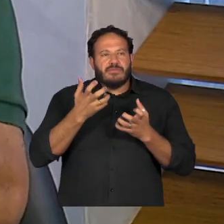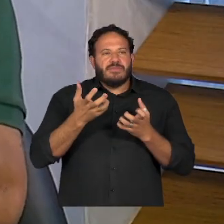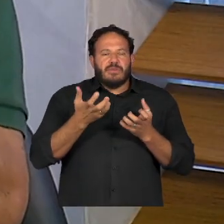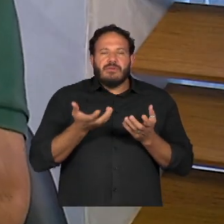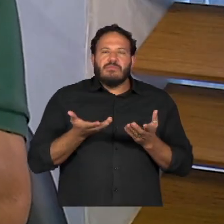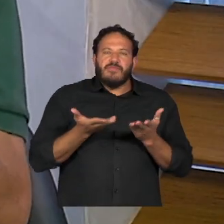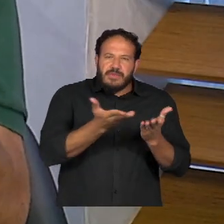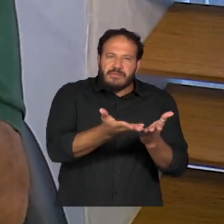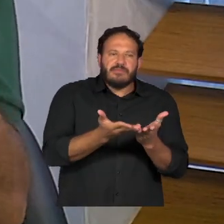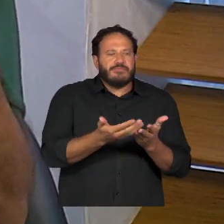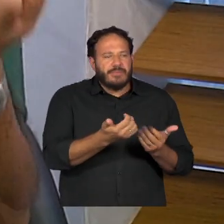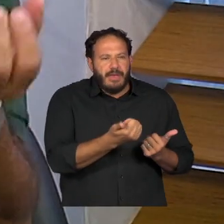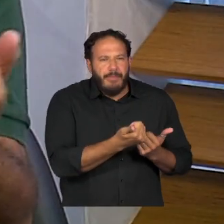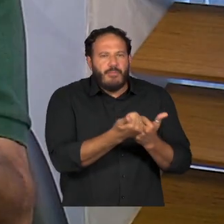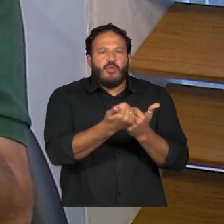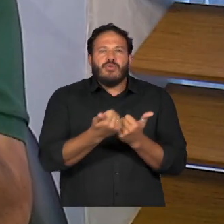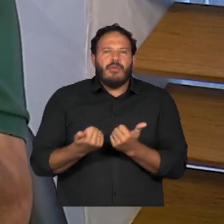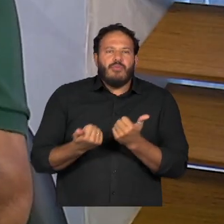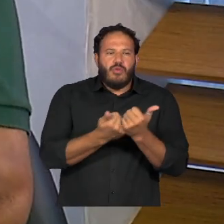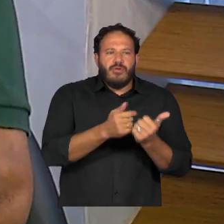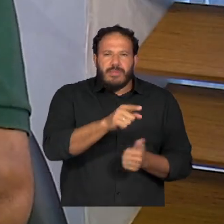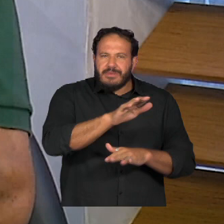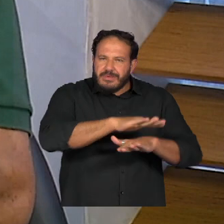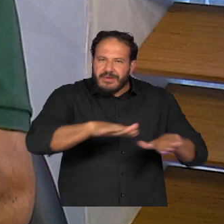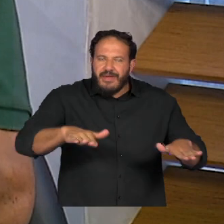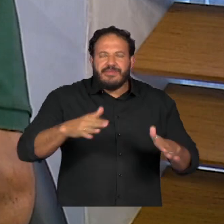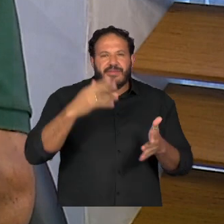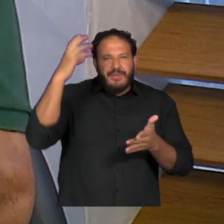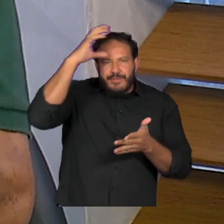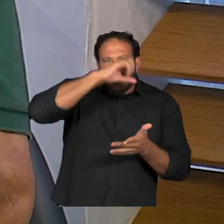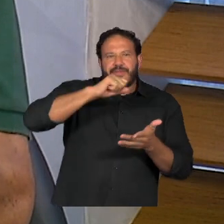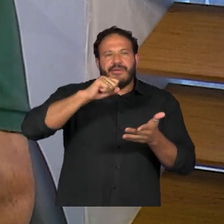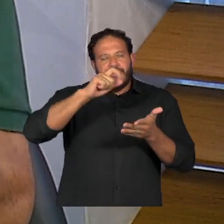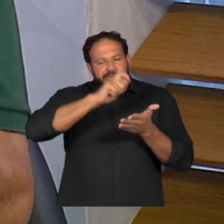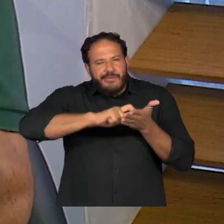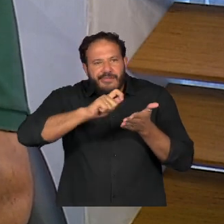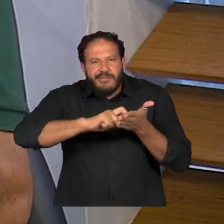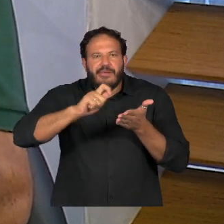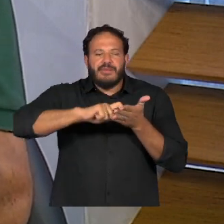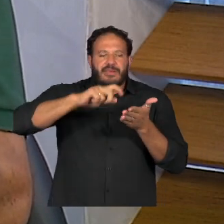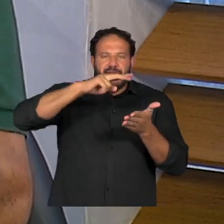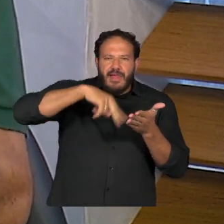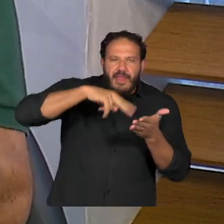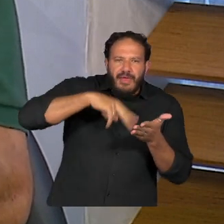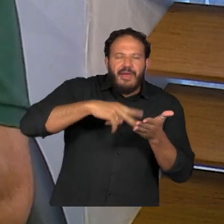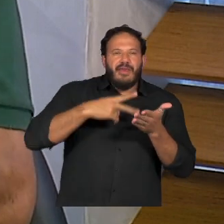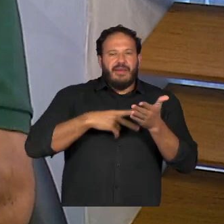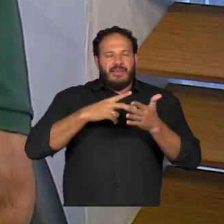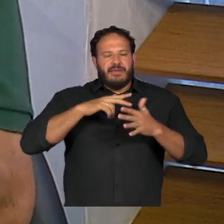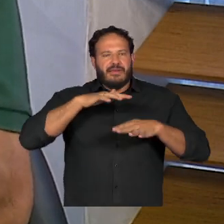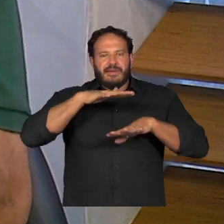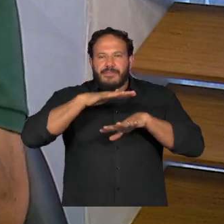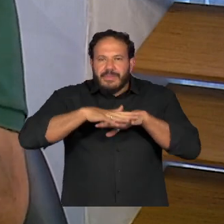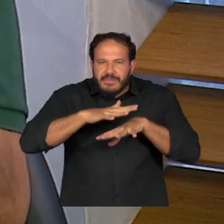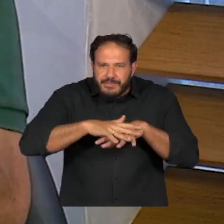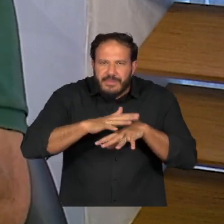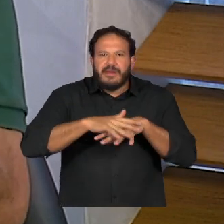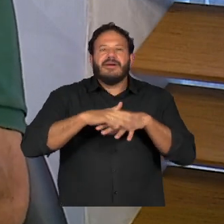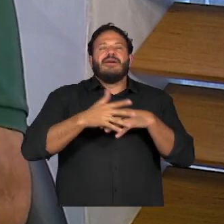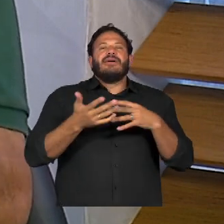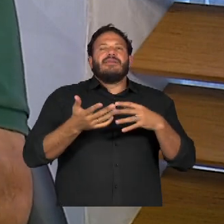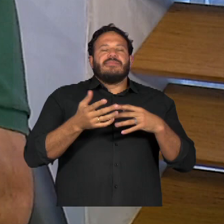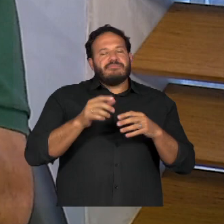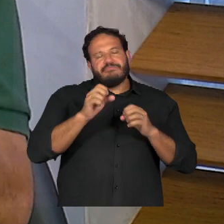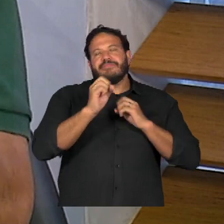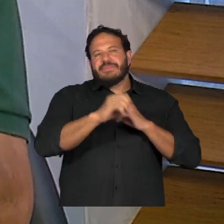apoio necessário para alfabetização e para pro Ensino da aritmética eh usando